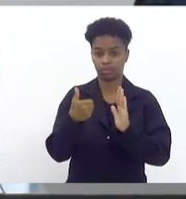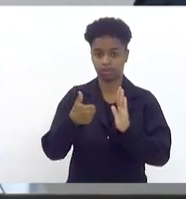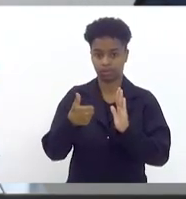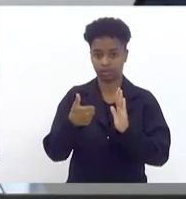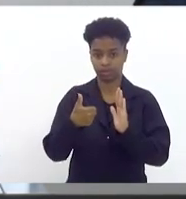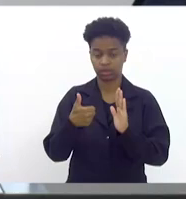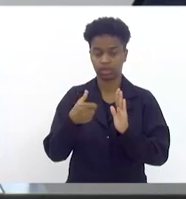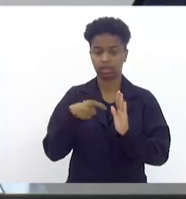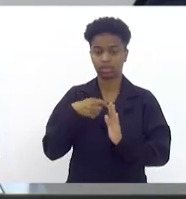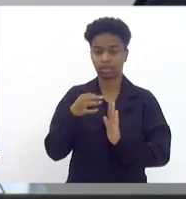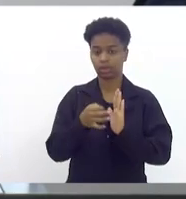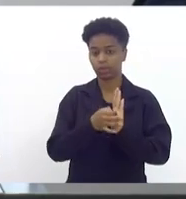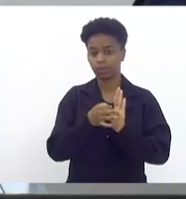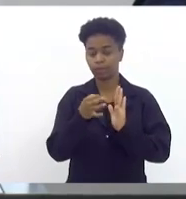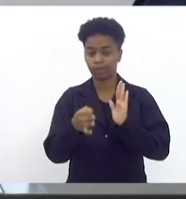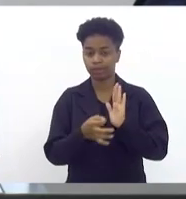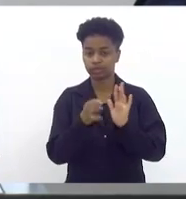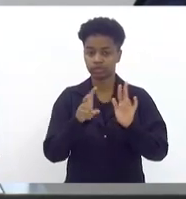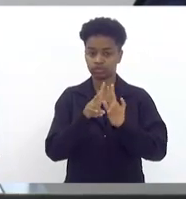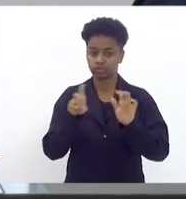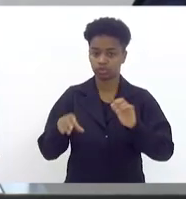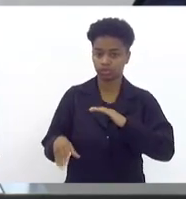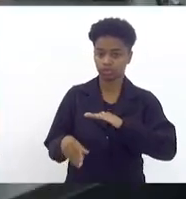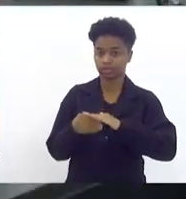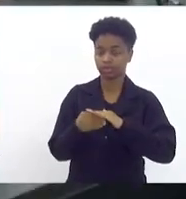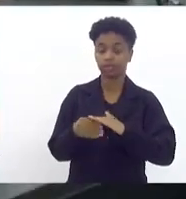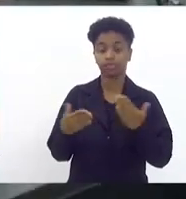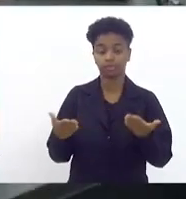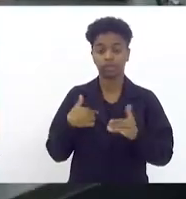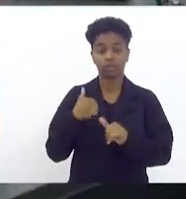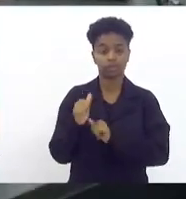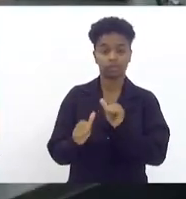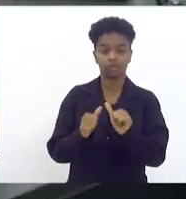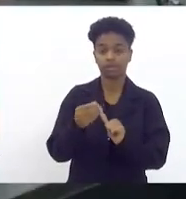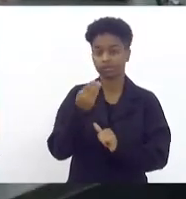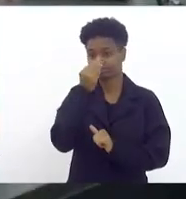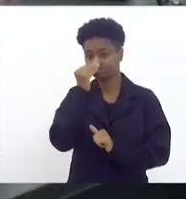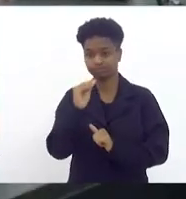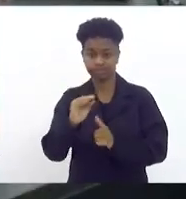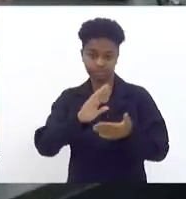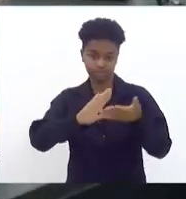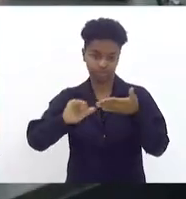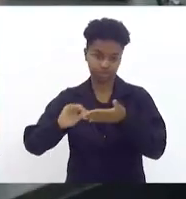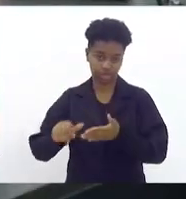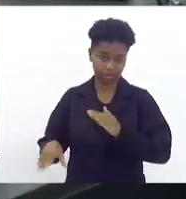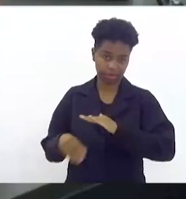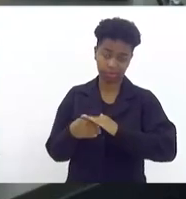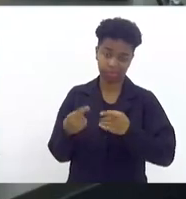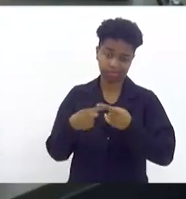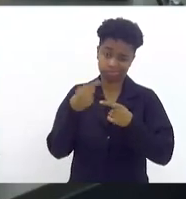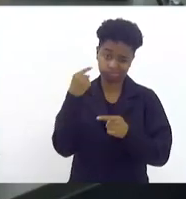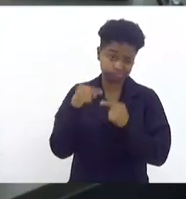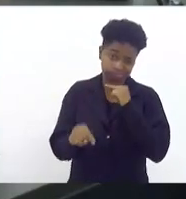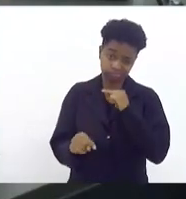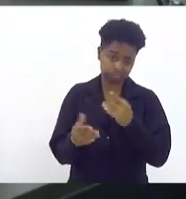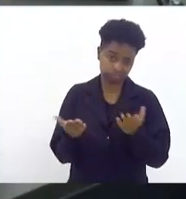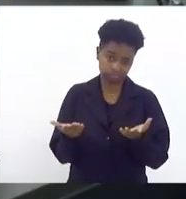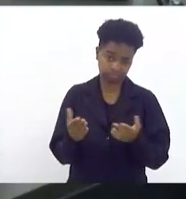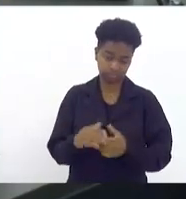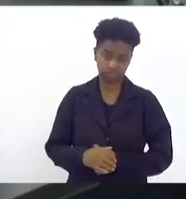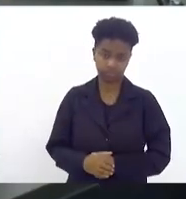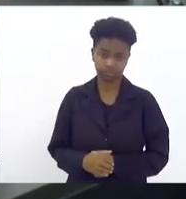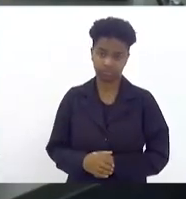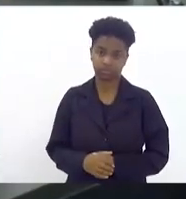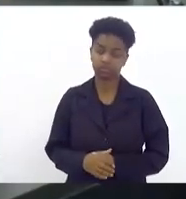um parecer sobre emendas. Então, eu alterei o parecer para rejeitar as emendas, que não tem sentido. Uma emenda que a deputada Dani apresentou